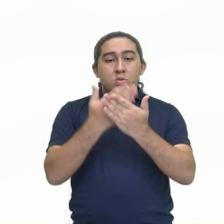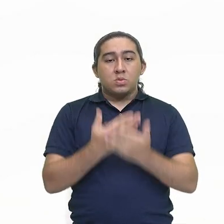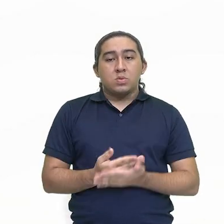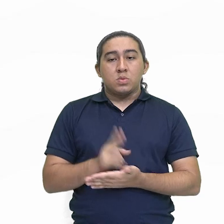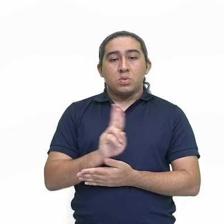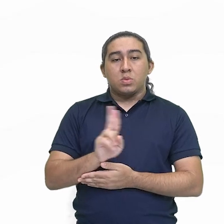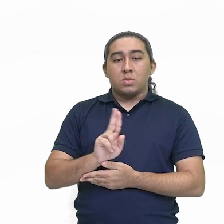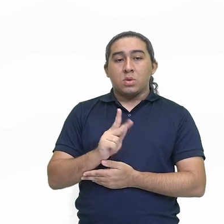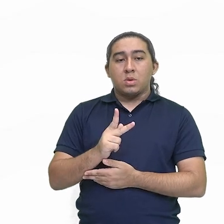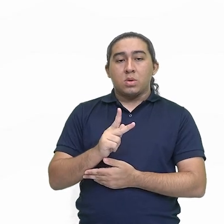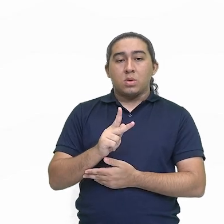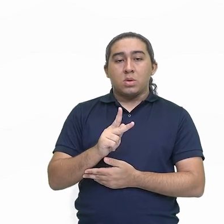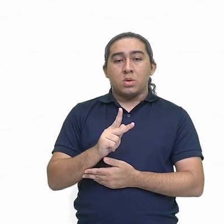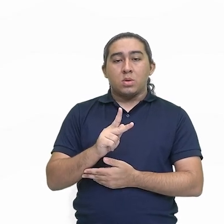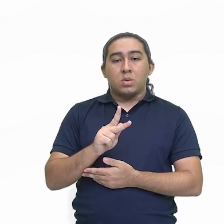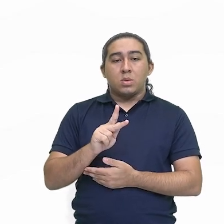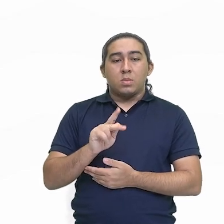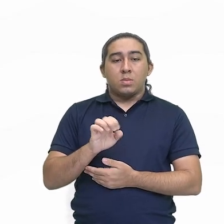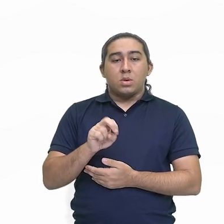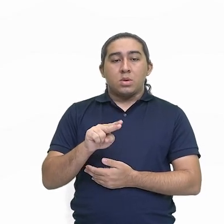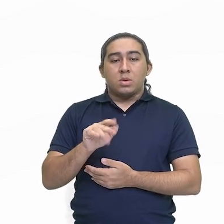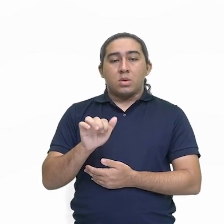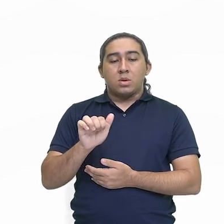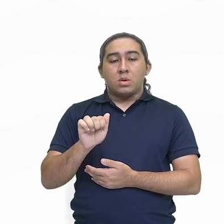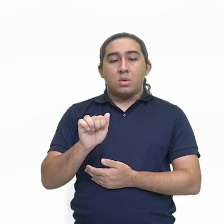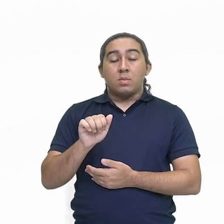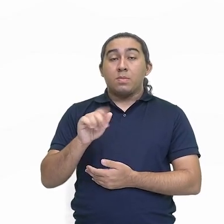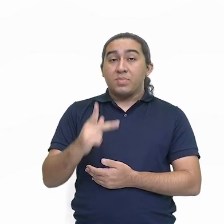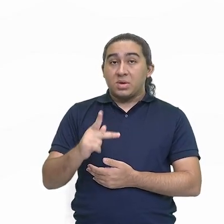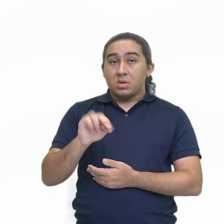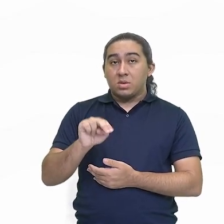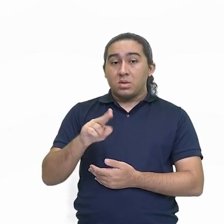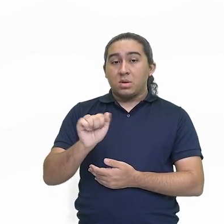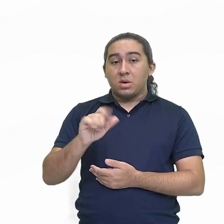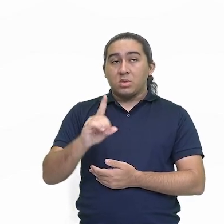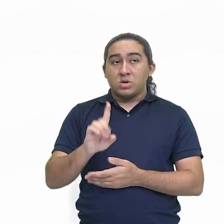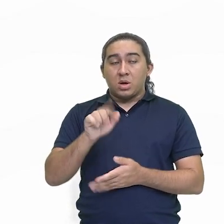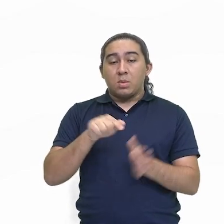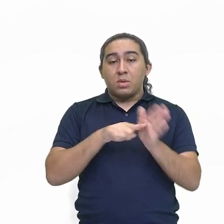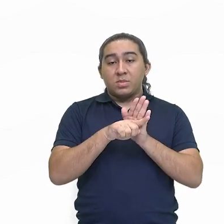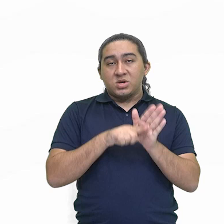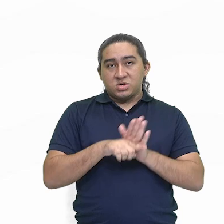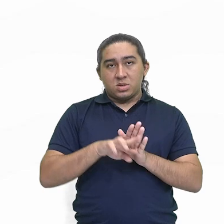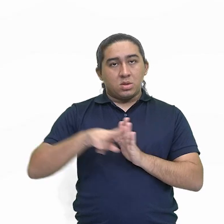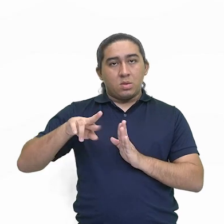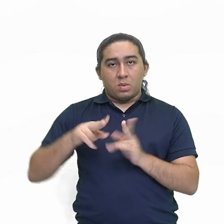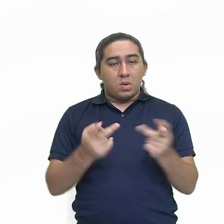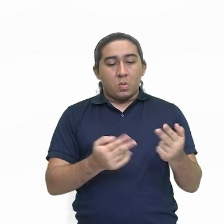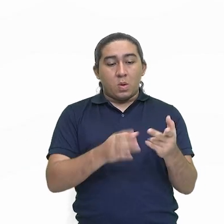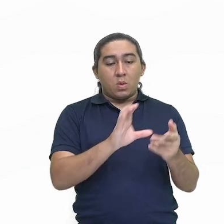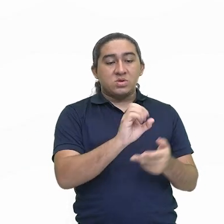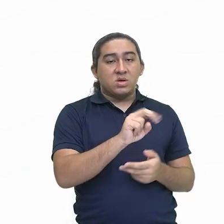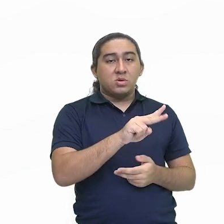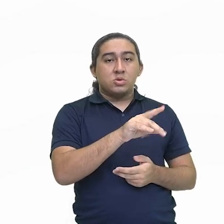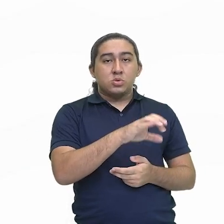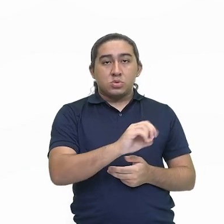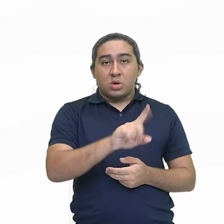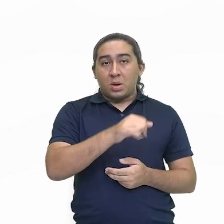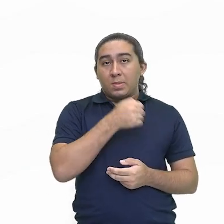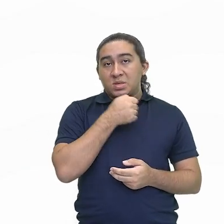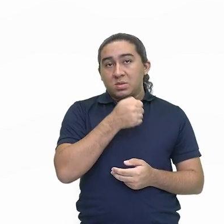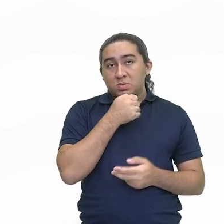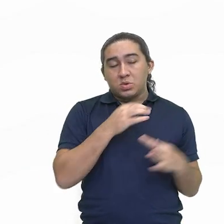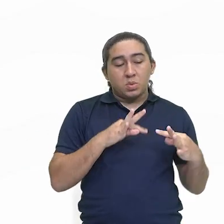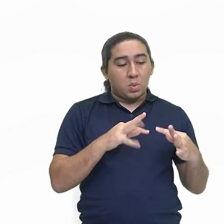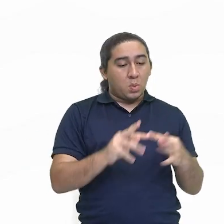PNAD Contínua, né, que é uma pesquisa que eles fazem. Não é igual ao censo. O censo é aquela entrevista com todo mundo